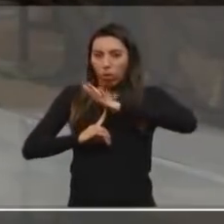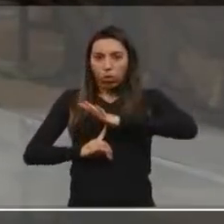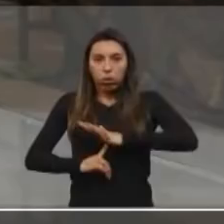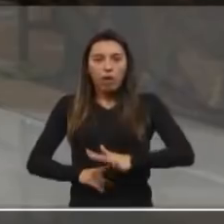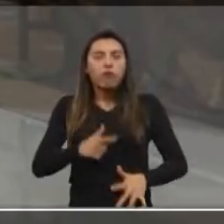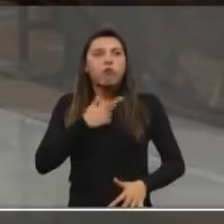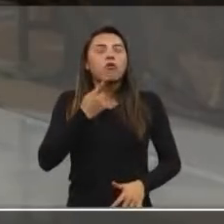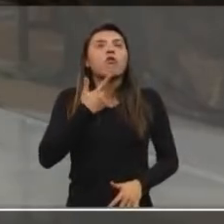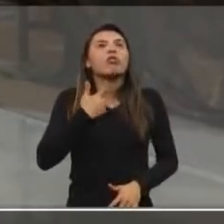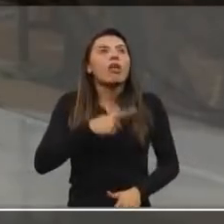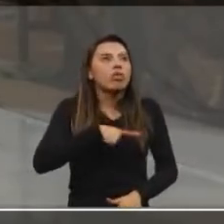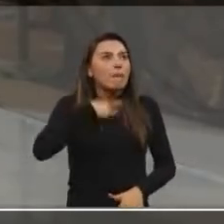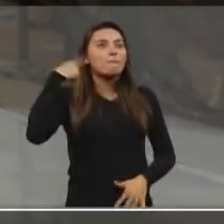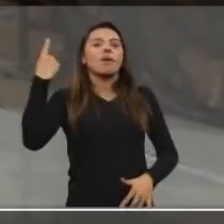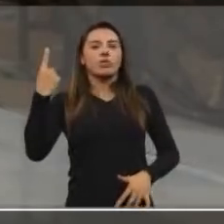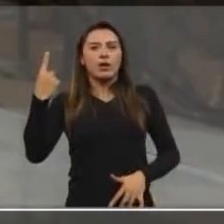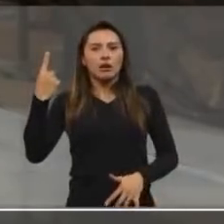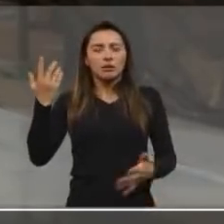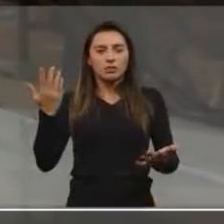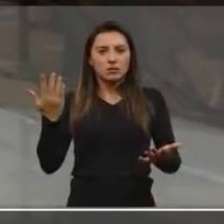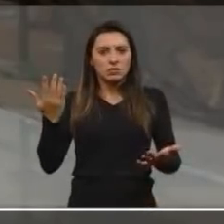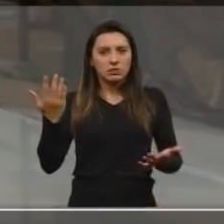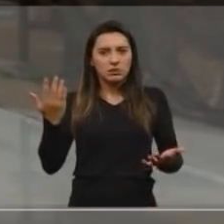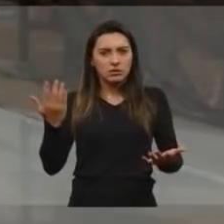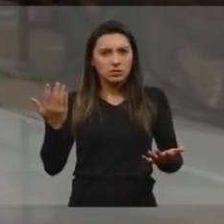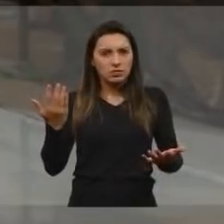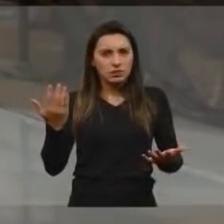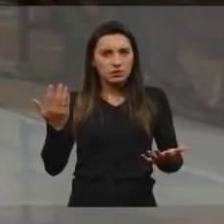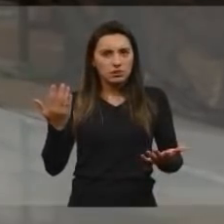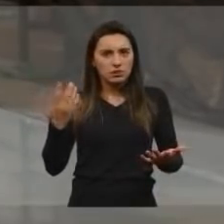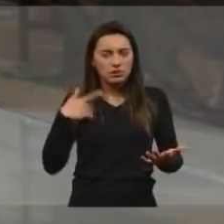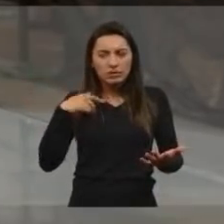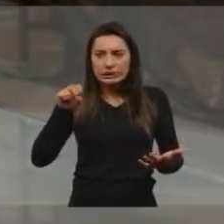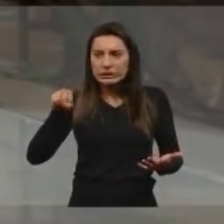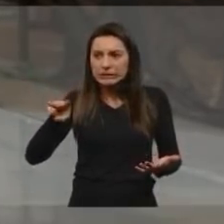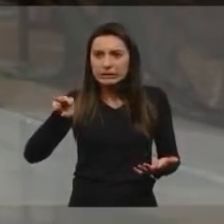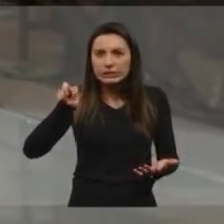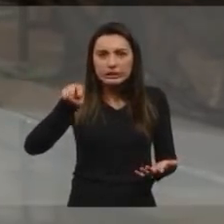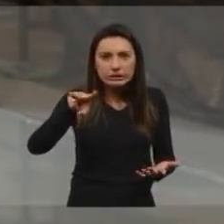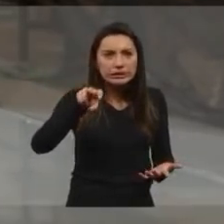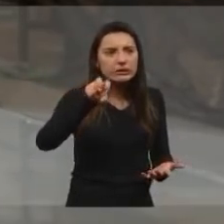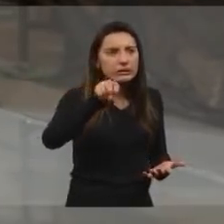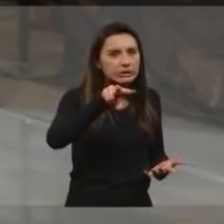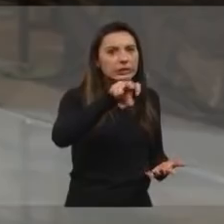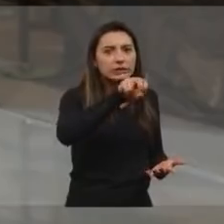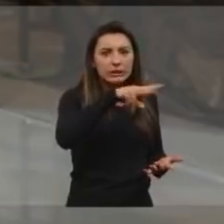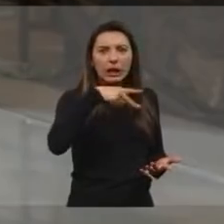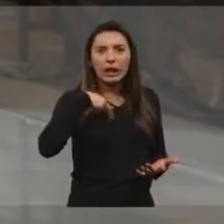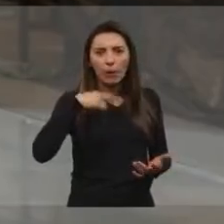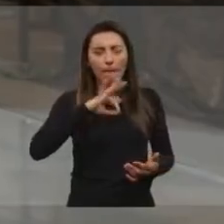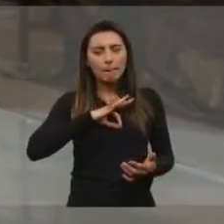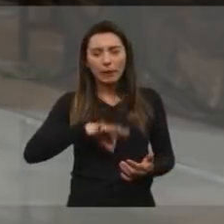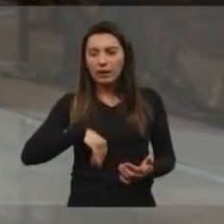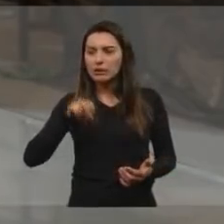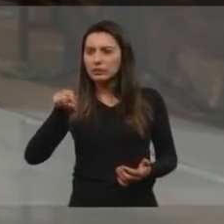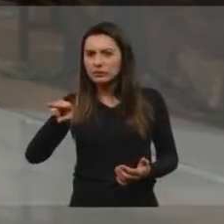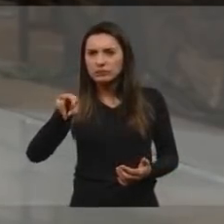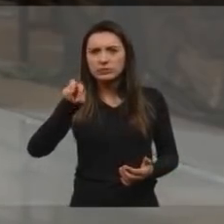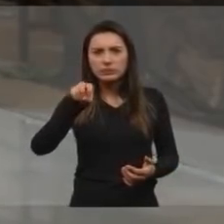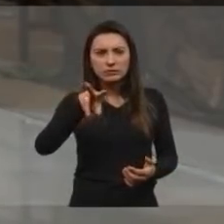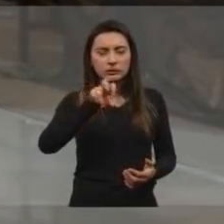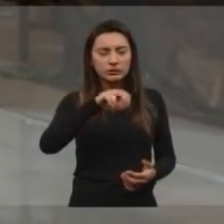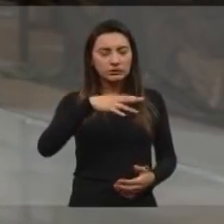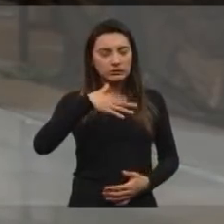pensando em me matar eu tô escutando isso e você prova tá crescente até nas partilhas que eu tenho feito toda